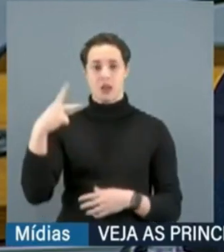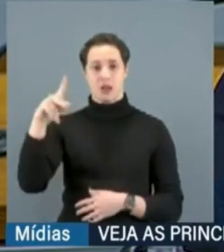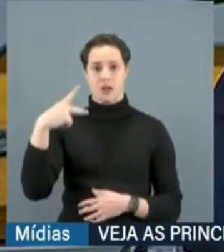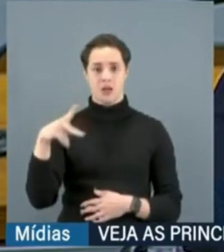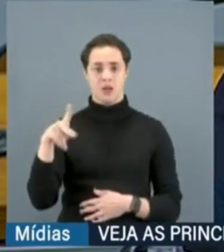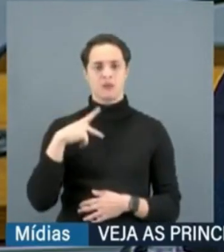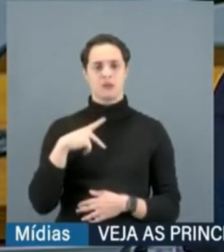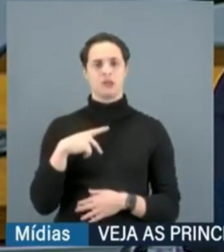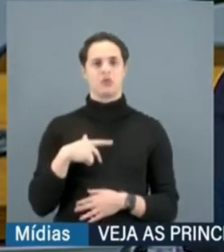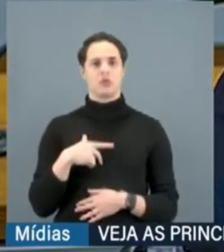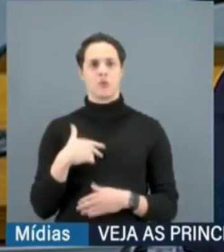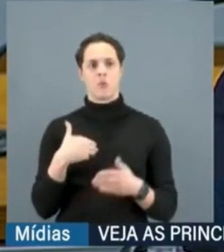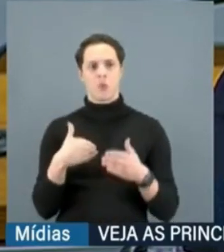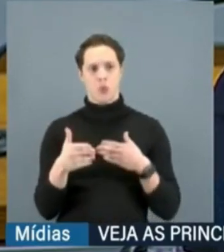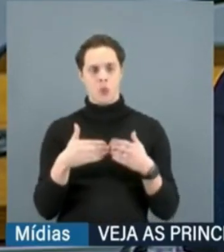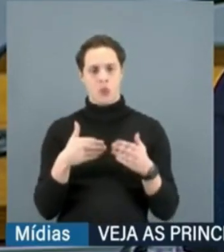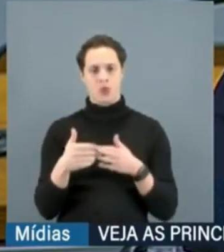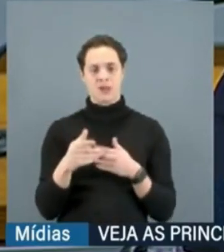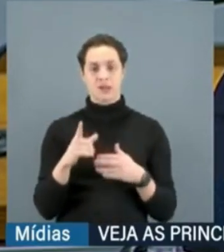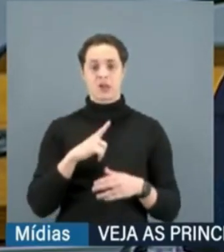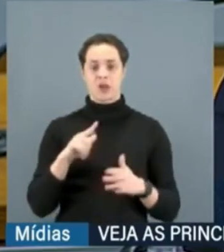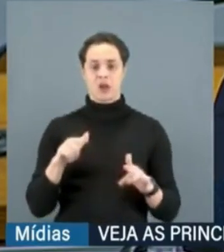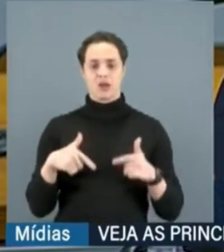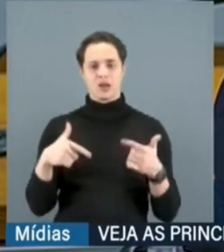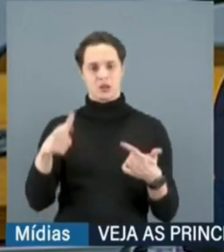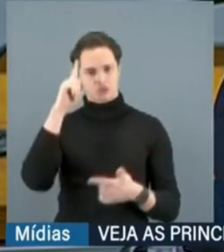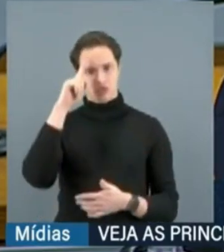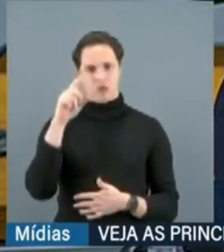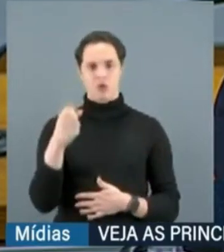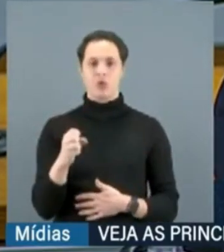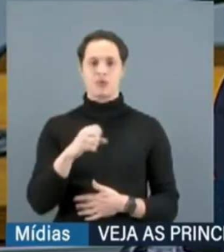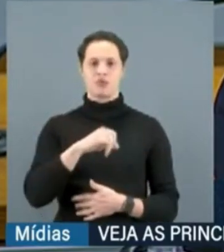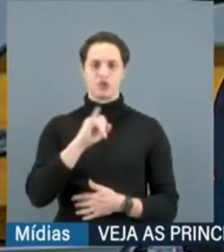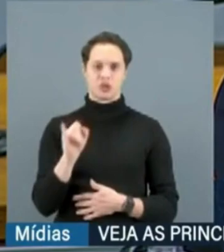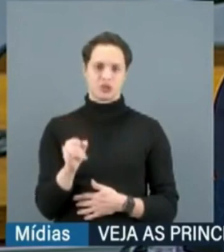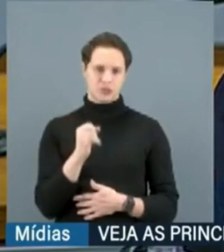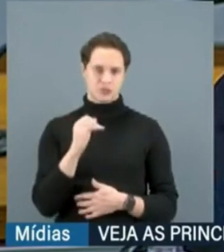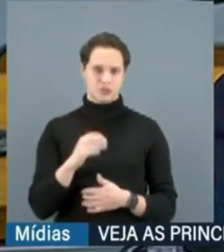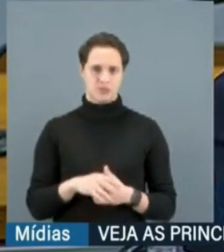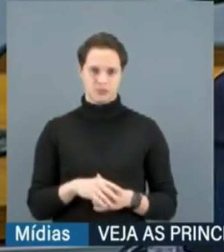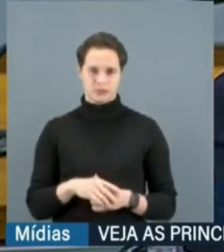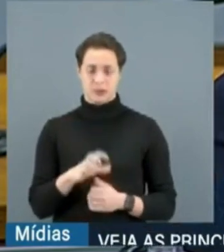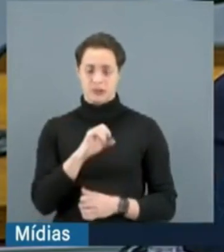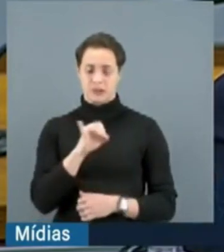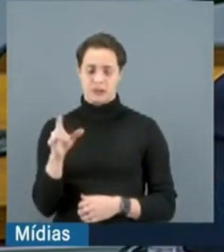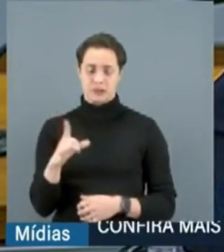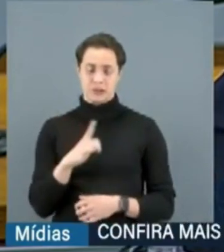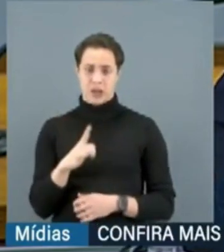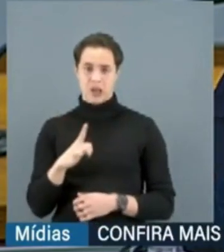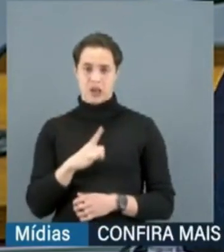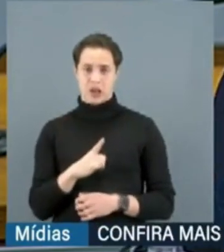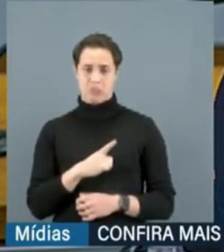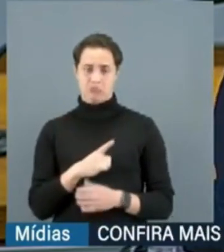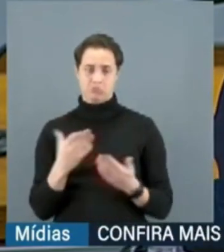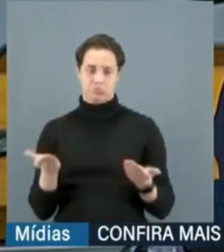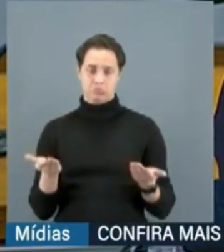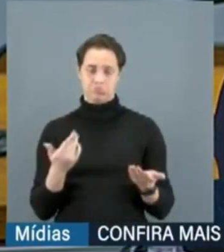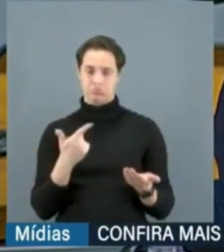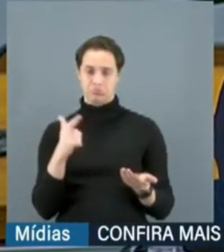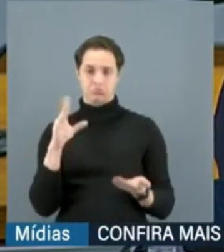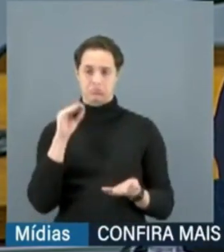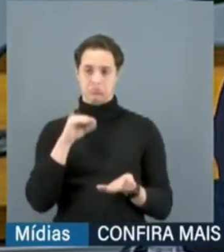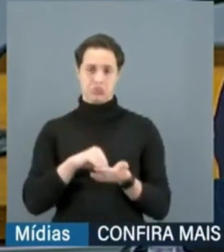a exatamente aos atos de 8 de janeiro. Se existem, não estão no